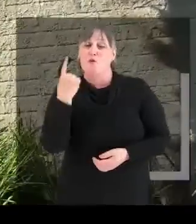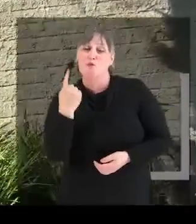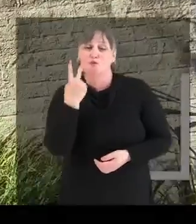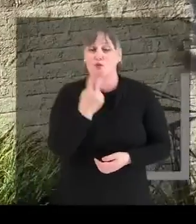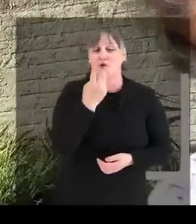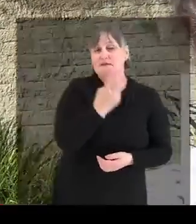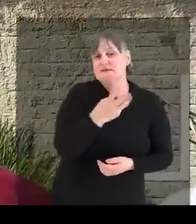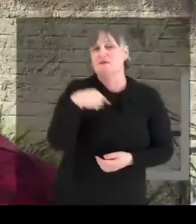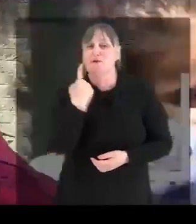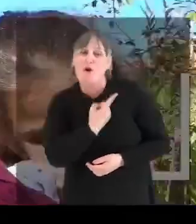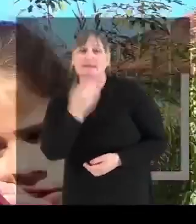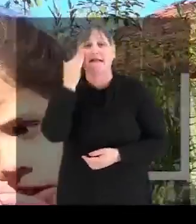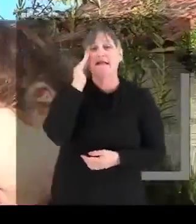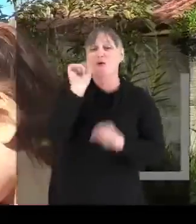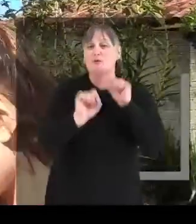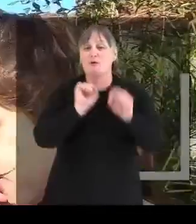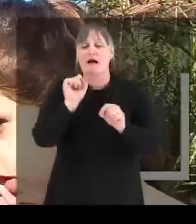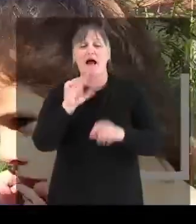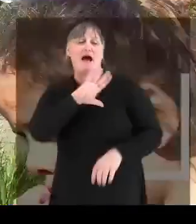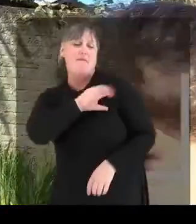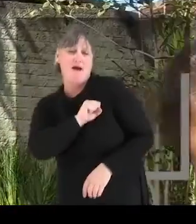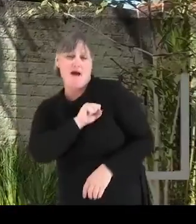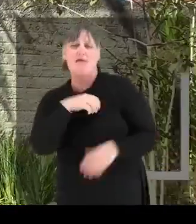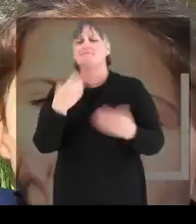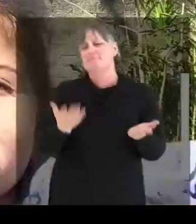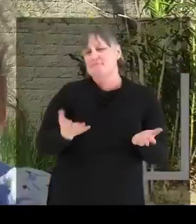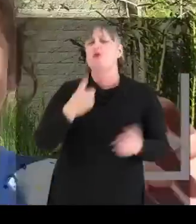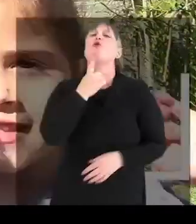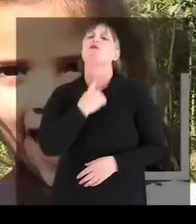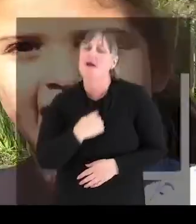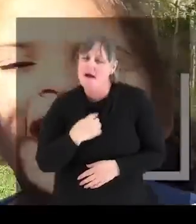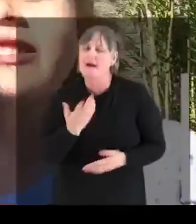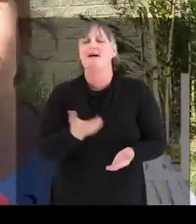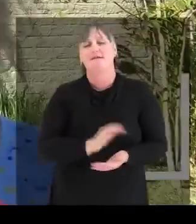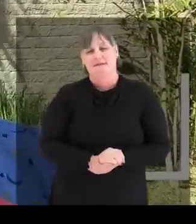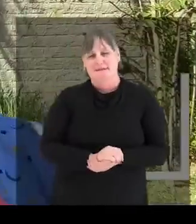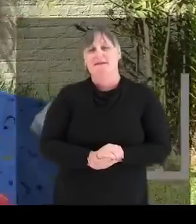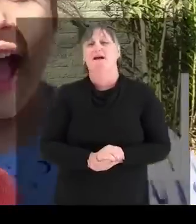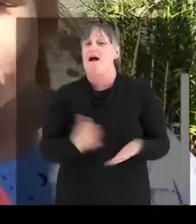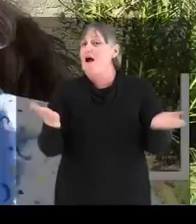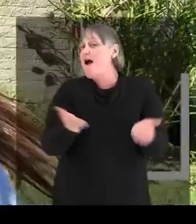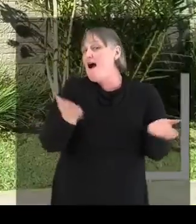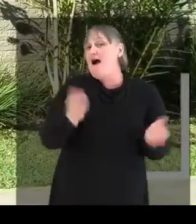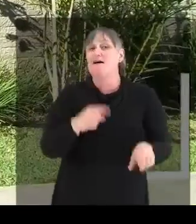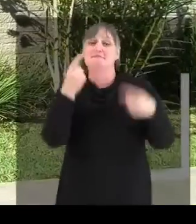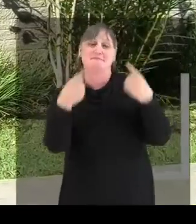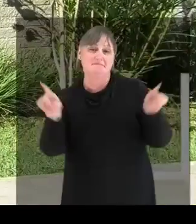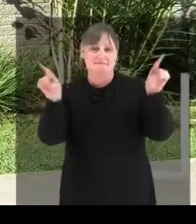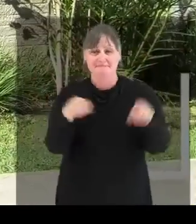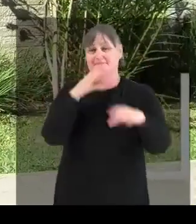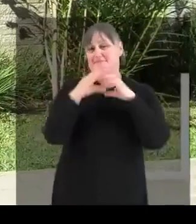Vamos, nós três, aqui nós somos. Amar, amei, gostar, gostei, mas agora